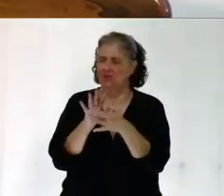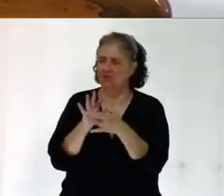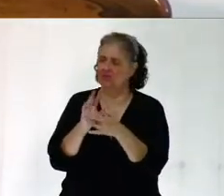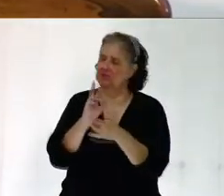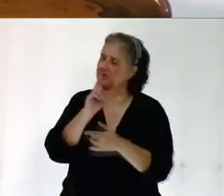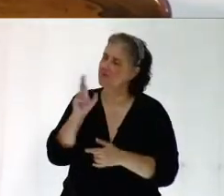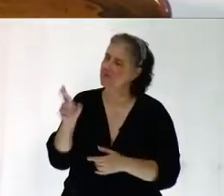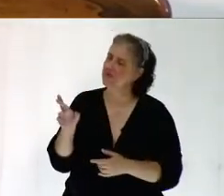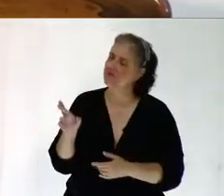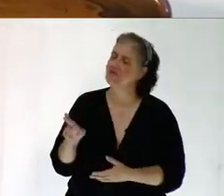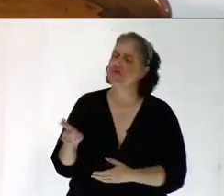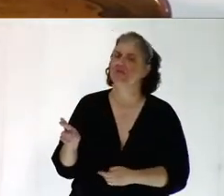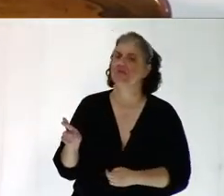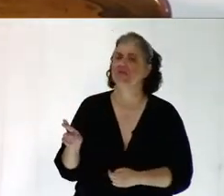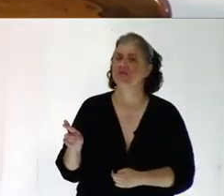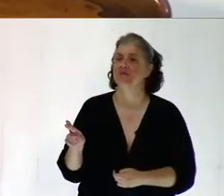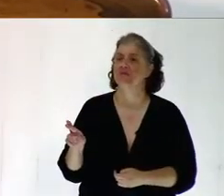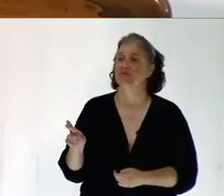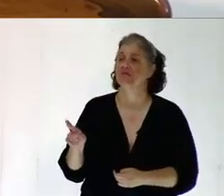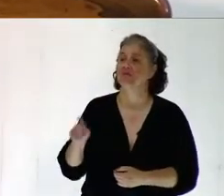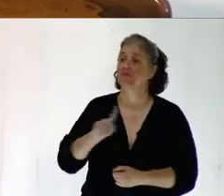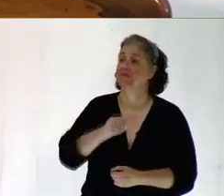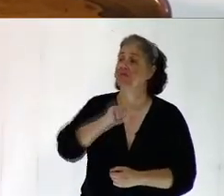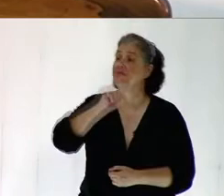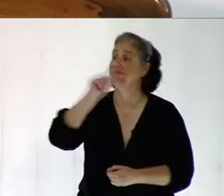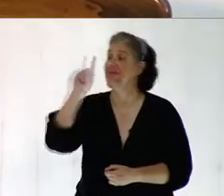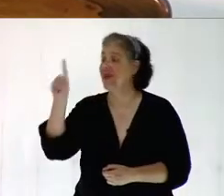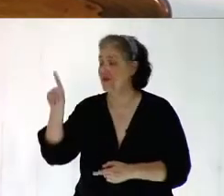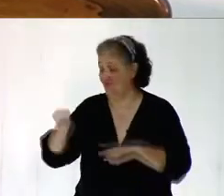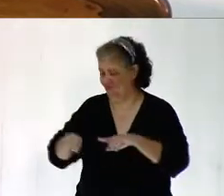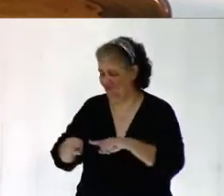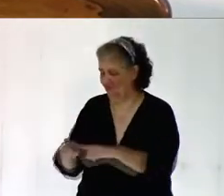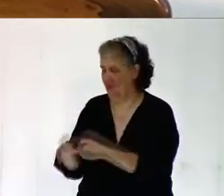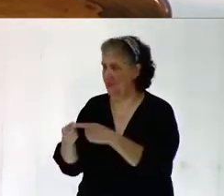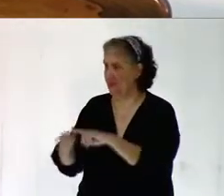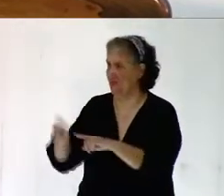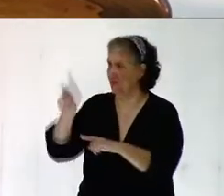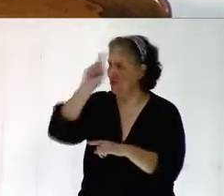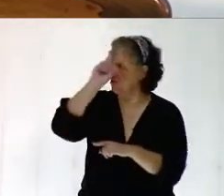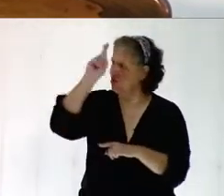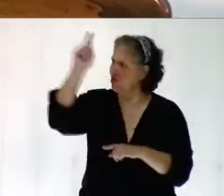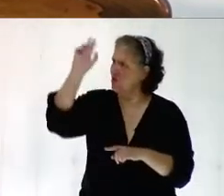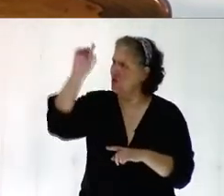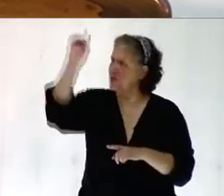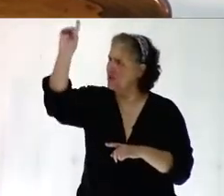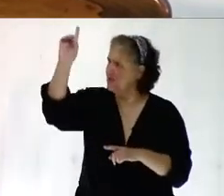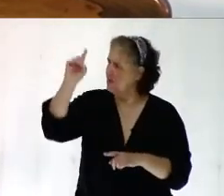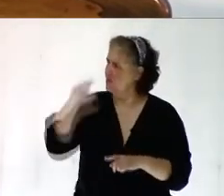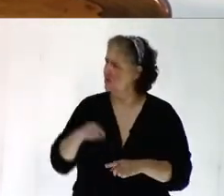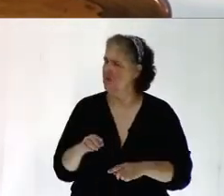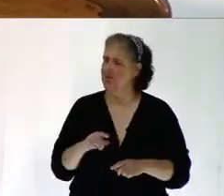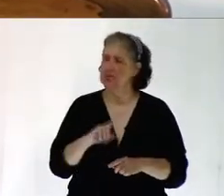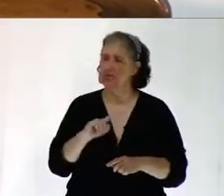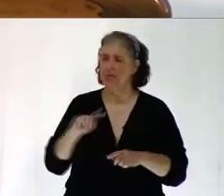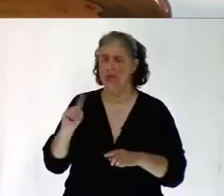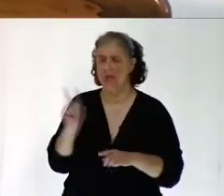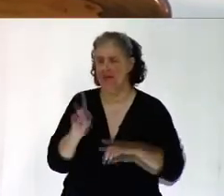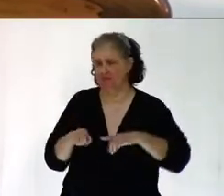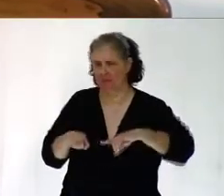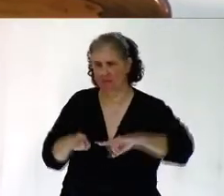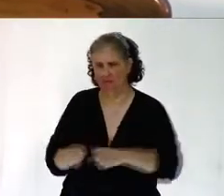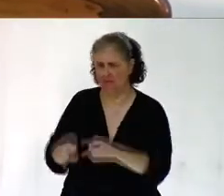né e não tentarás o senhor teu deus não